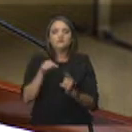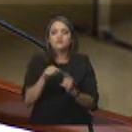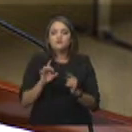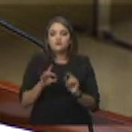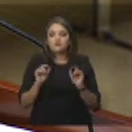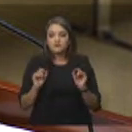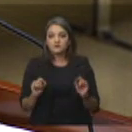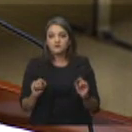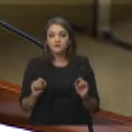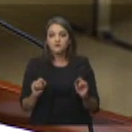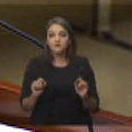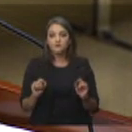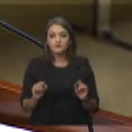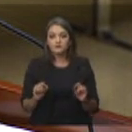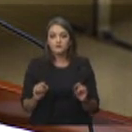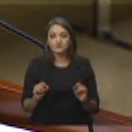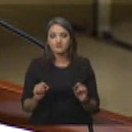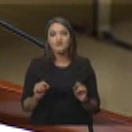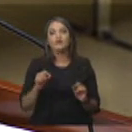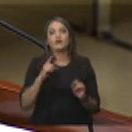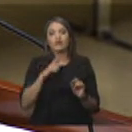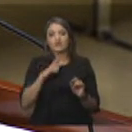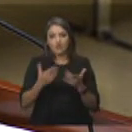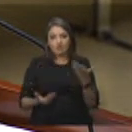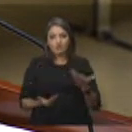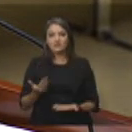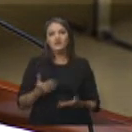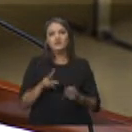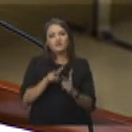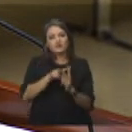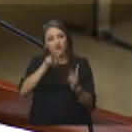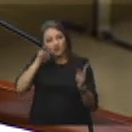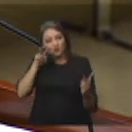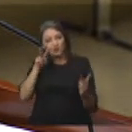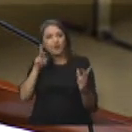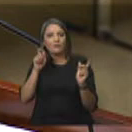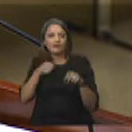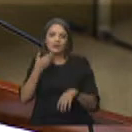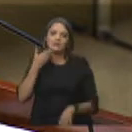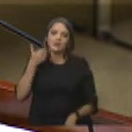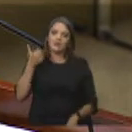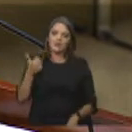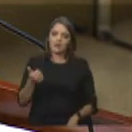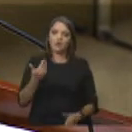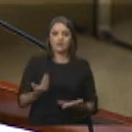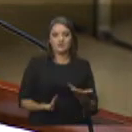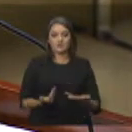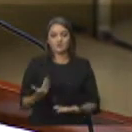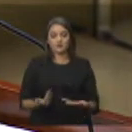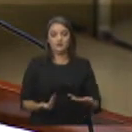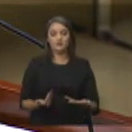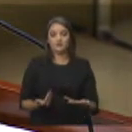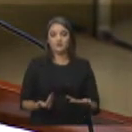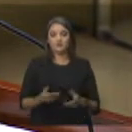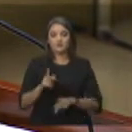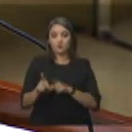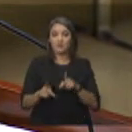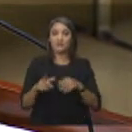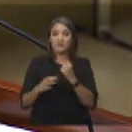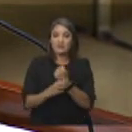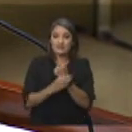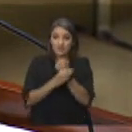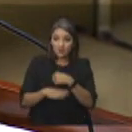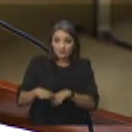exclusivamente buscar a digitalização dos serviços para que possamos melhorar a prestação de serviços. Portanto, quanto mais